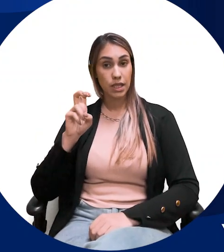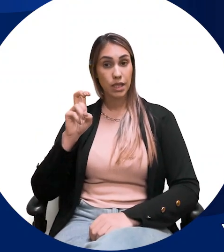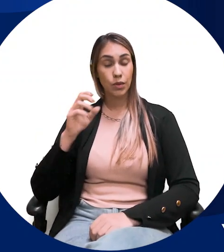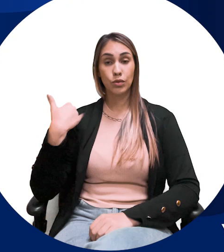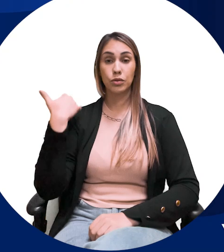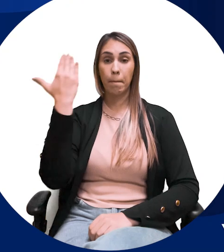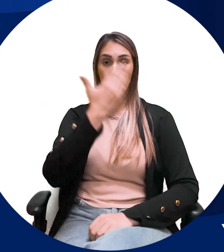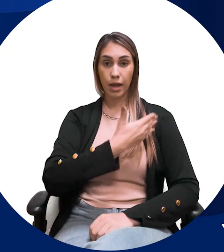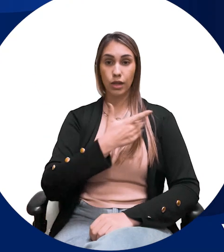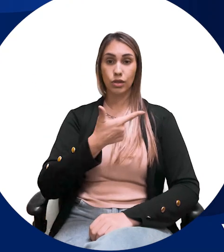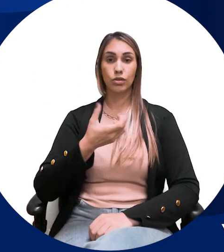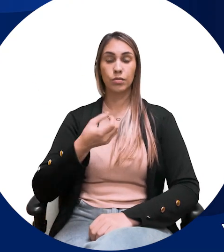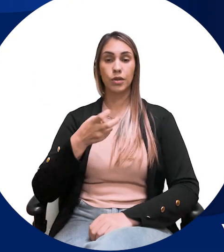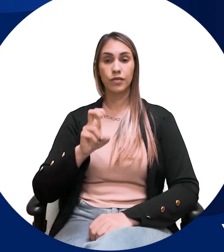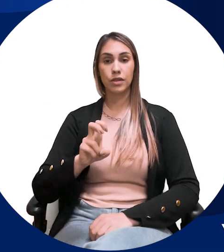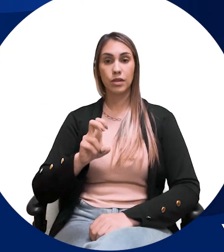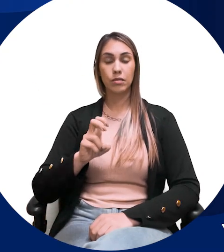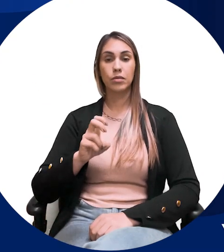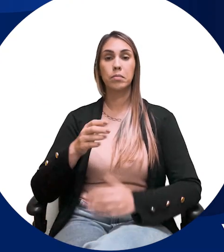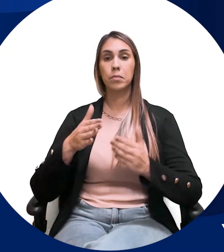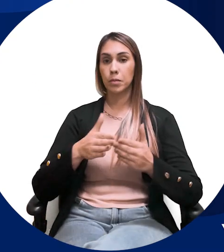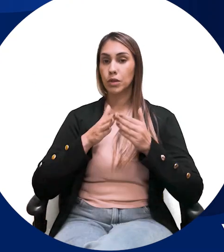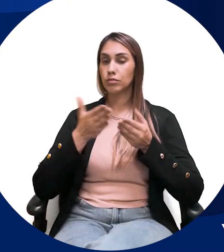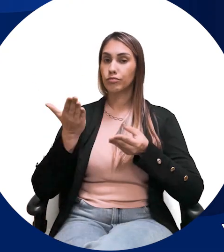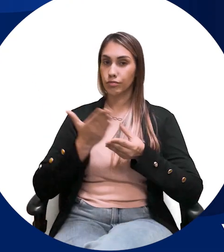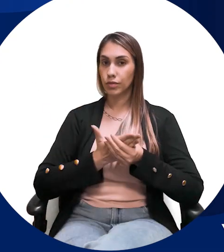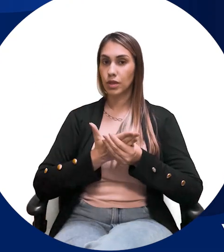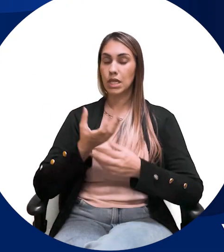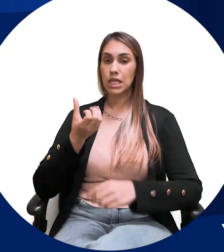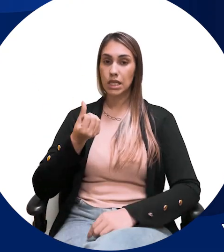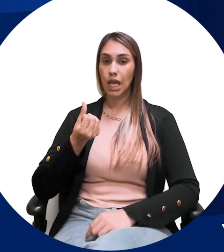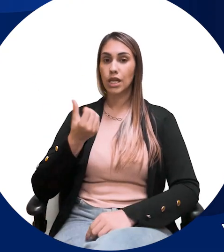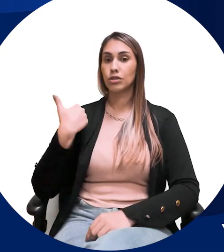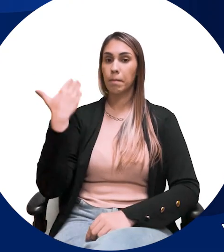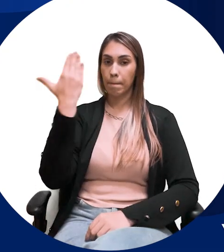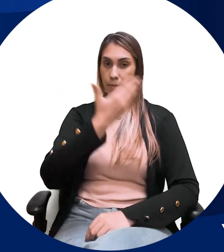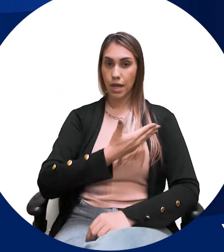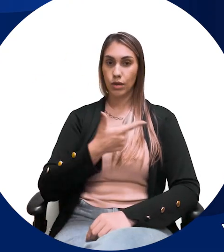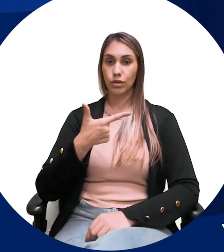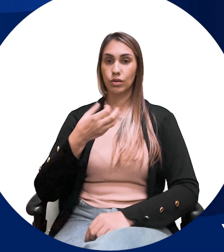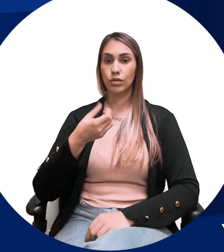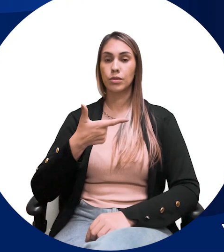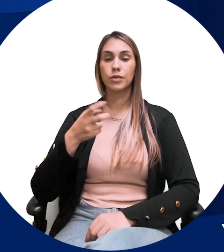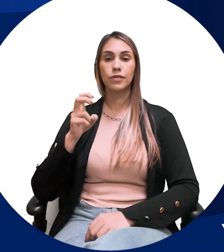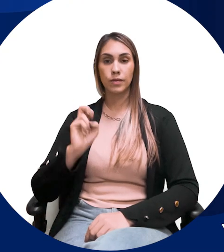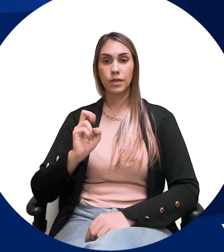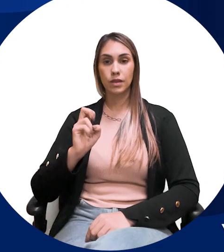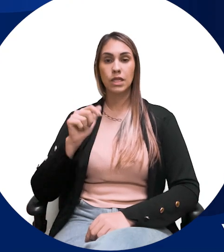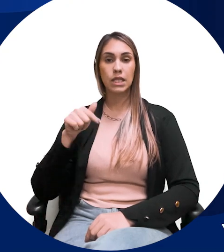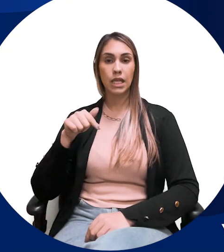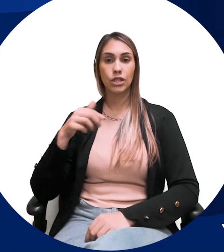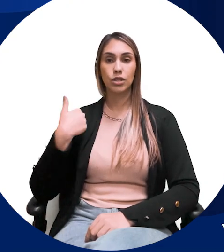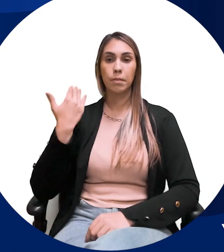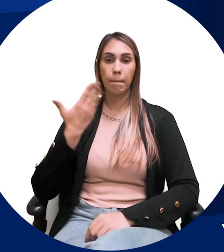PAS/PSS. 5 de maio de 2025. Prazo para solicitação de recurso. 6 de maio de 2025